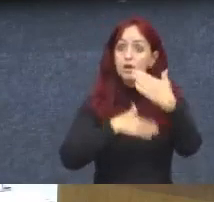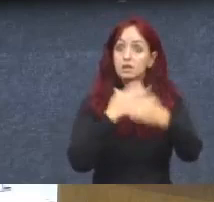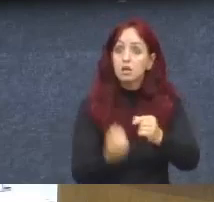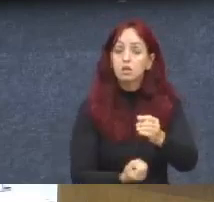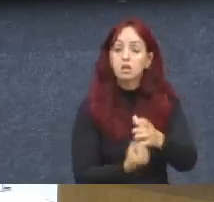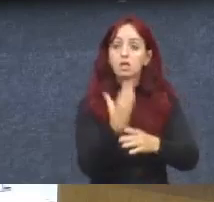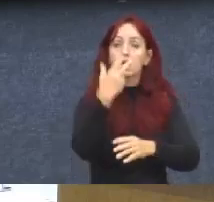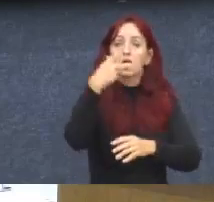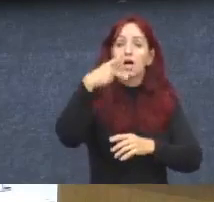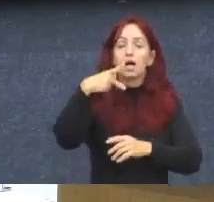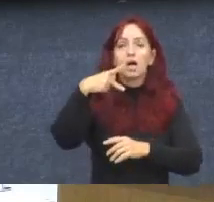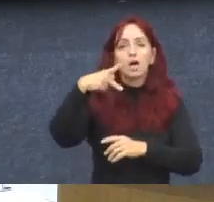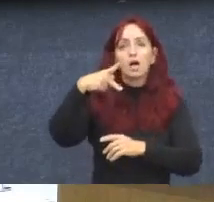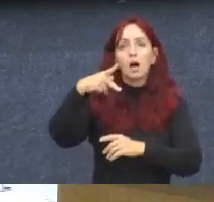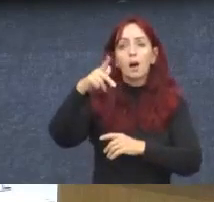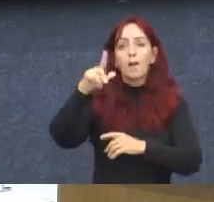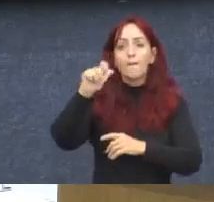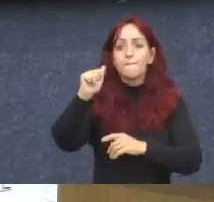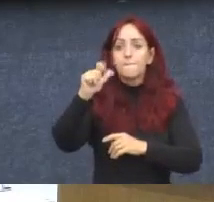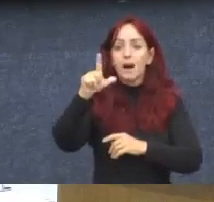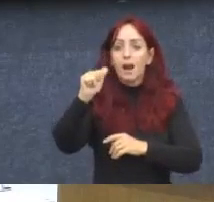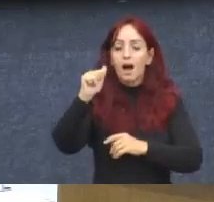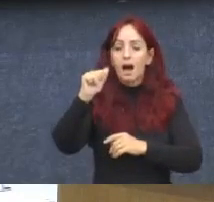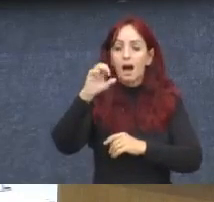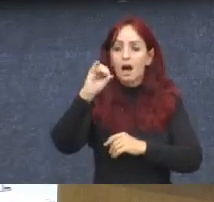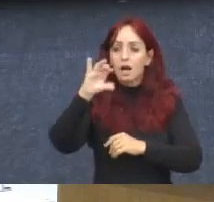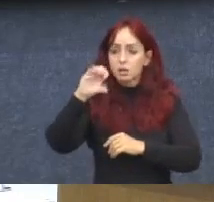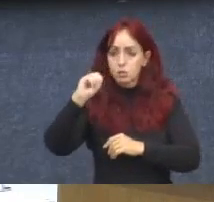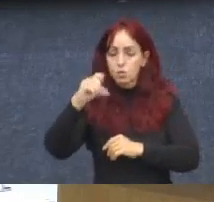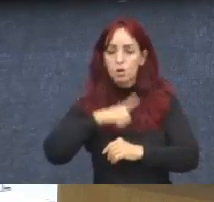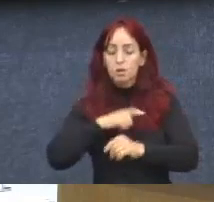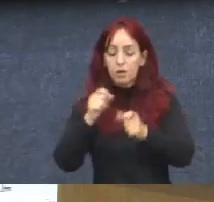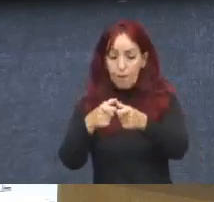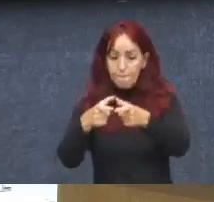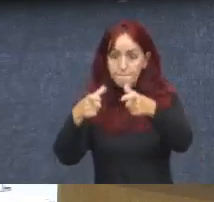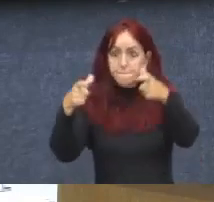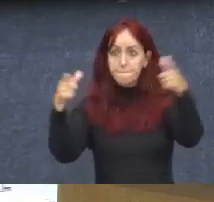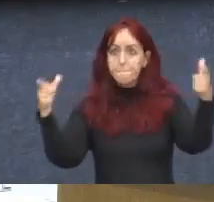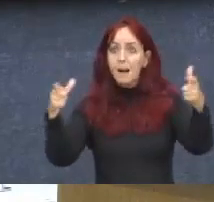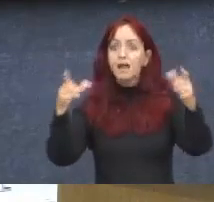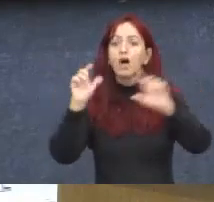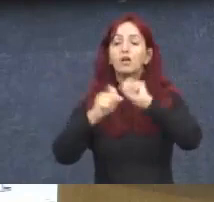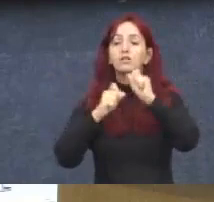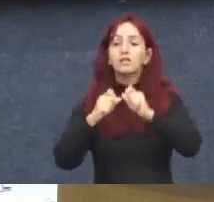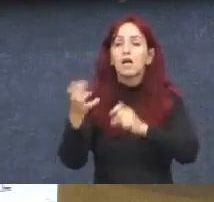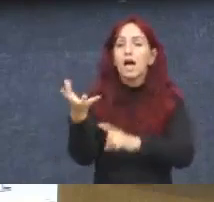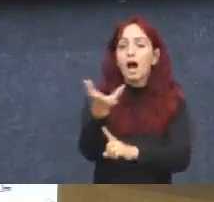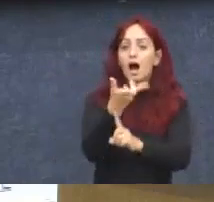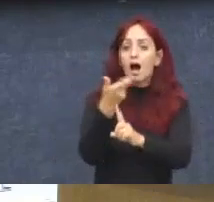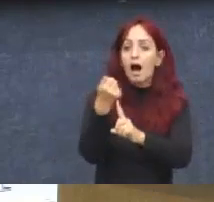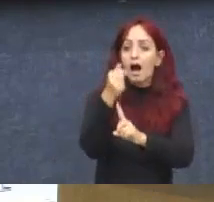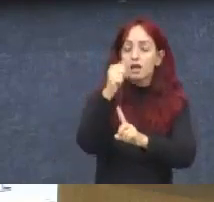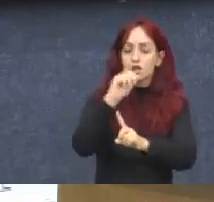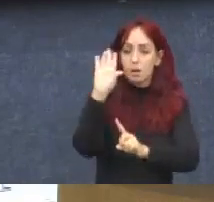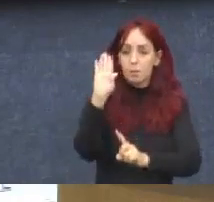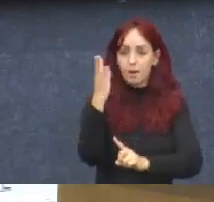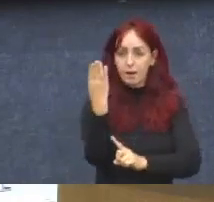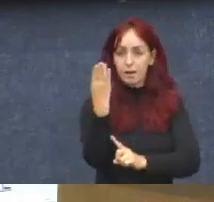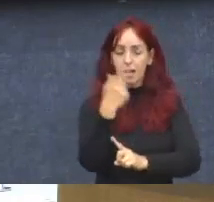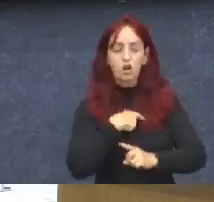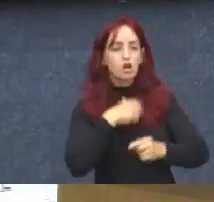Palácio Francisco Bicalho um dos maiores espaços de arte desta cidade, com as nossas